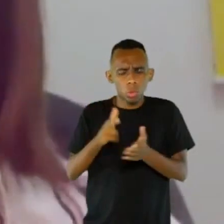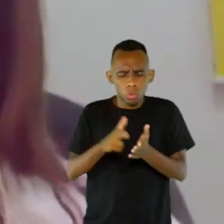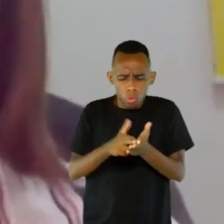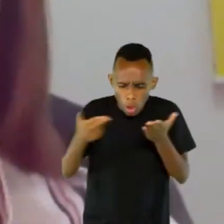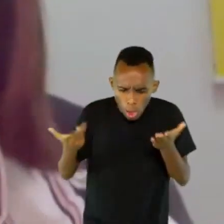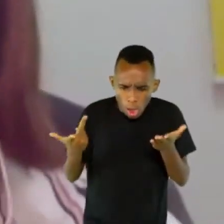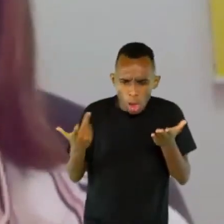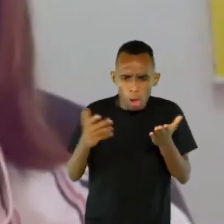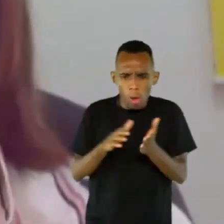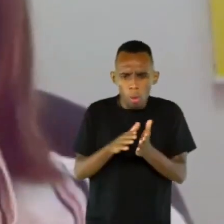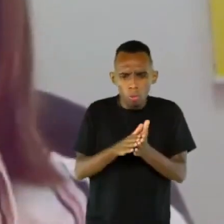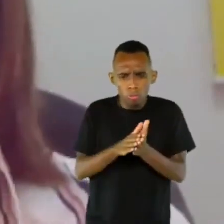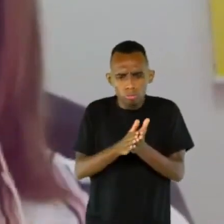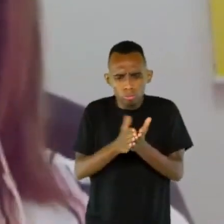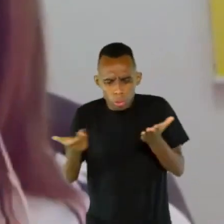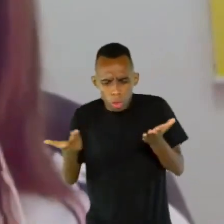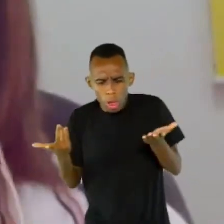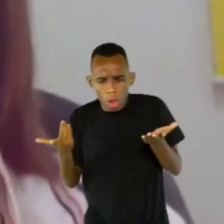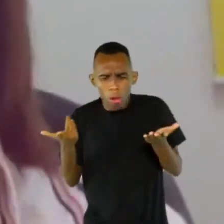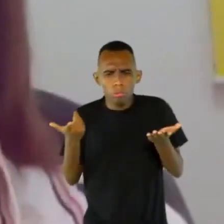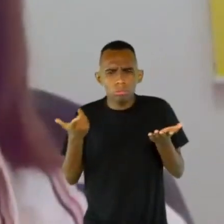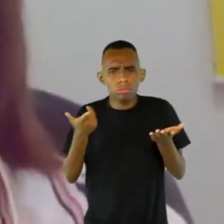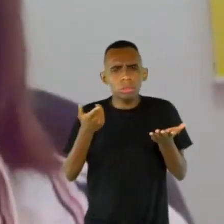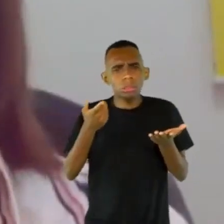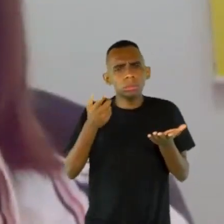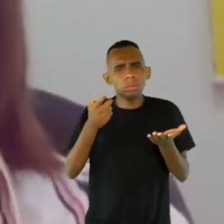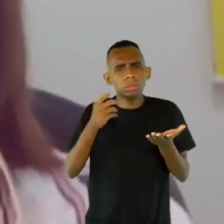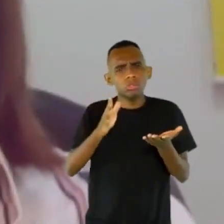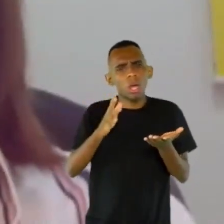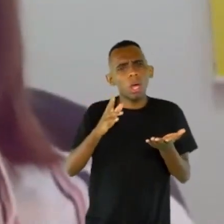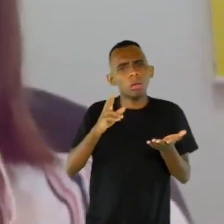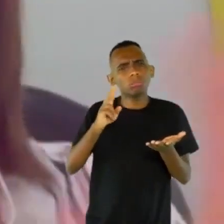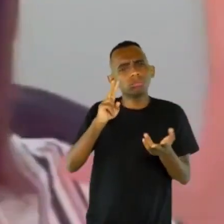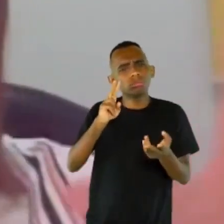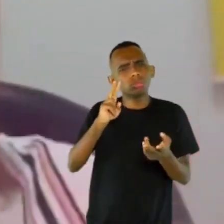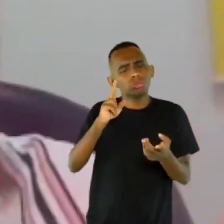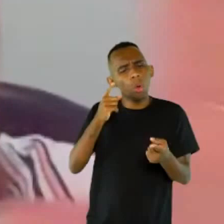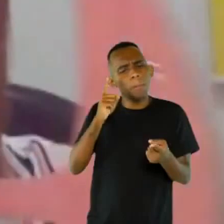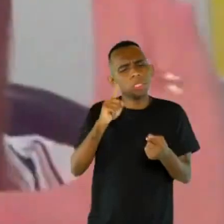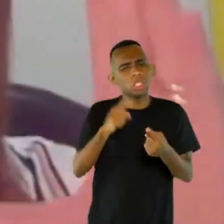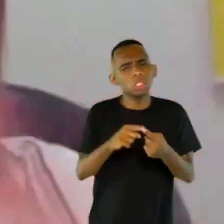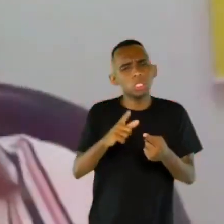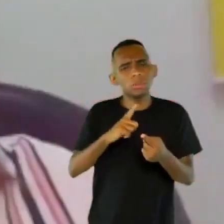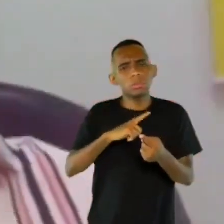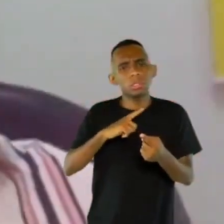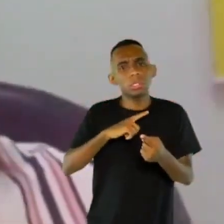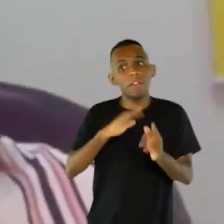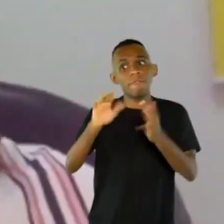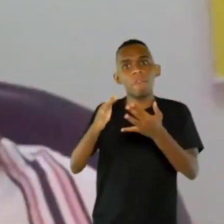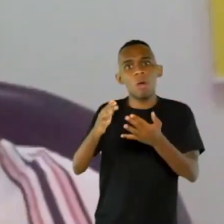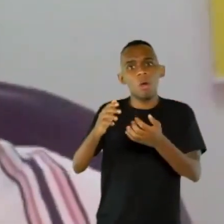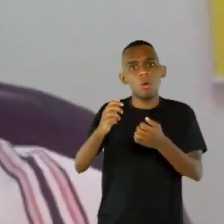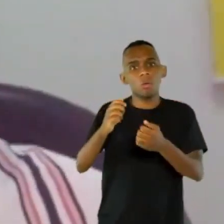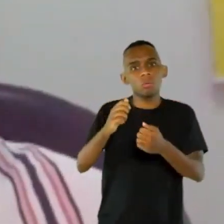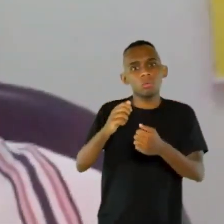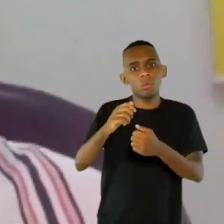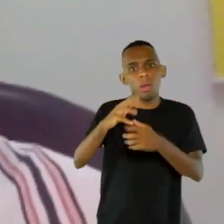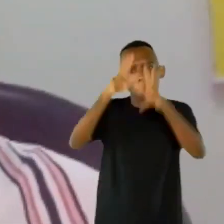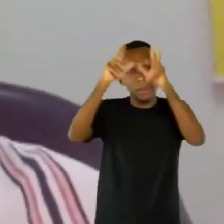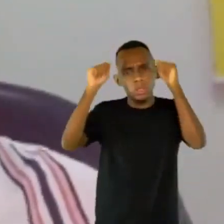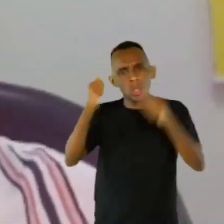diferente, entendeu? Faz tempo que eu estou olhando para essa questão da Amazônia e da